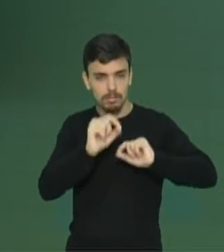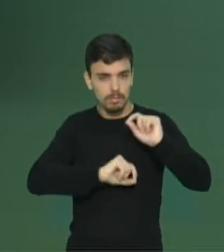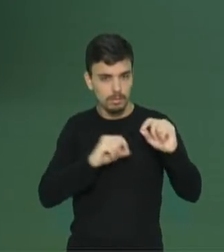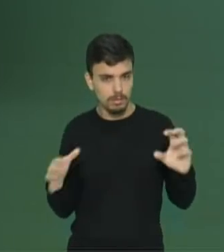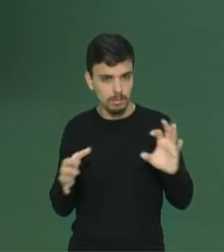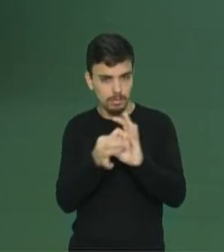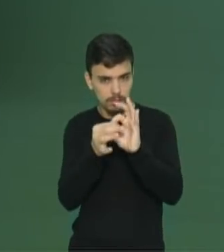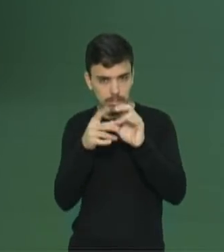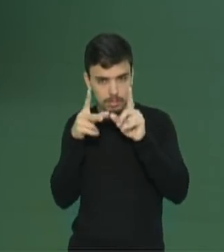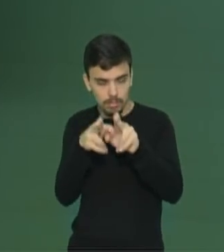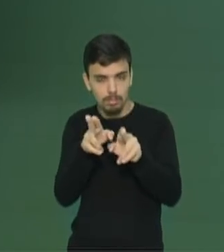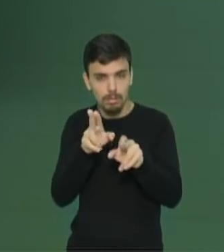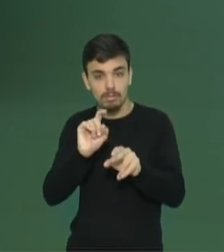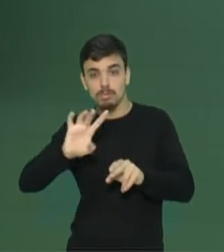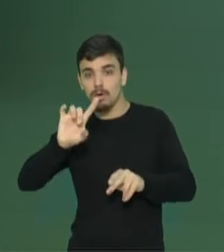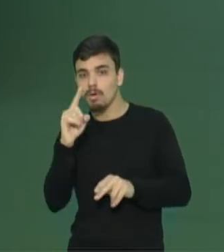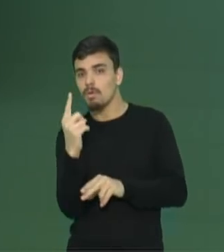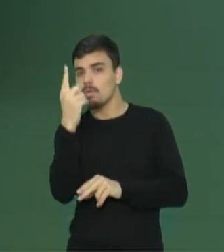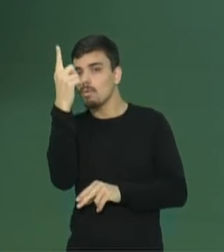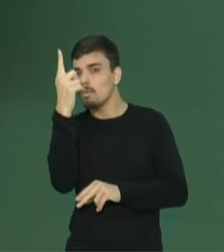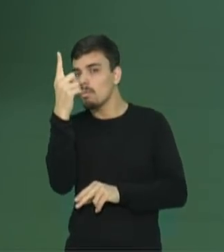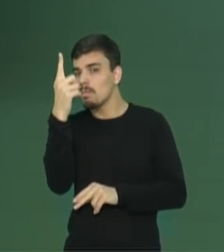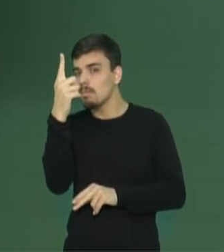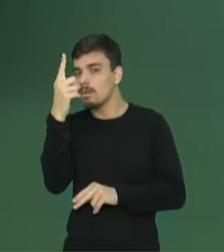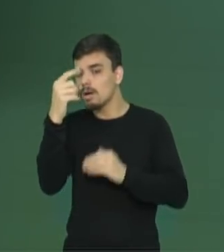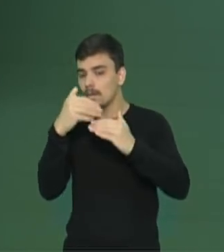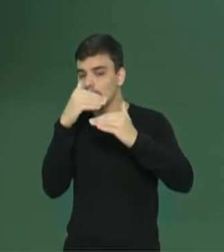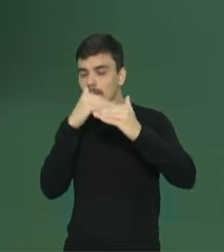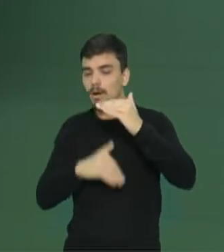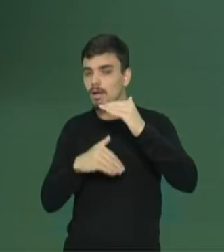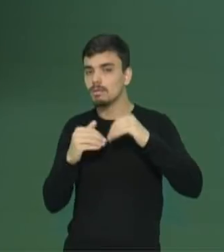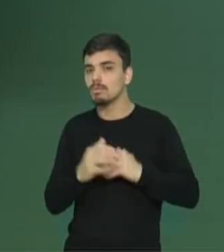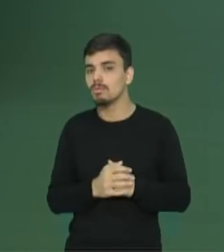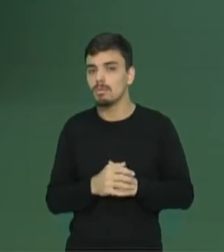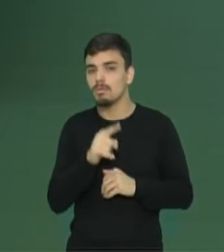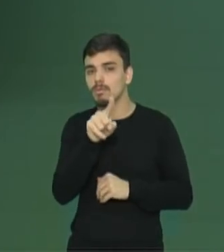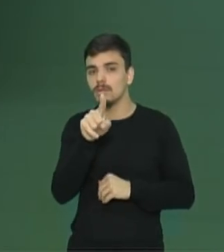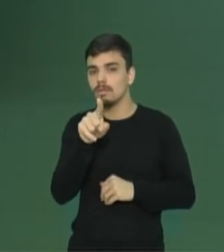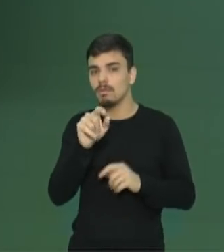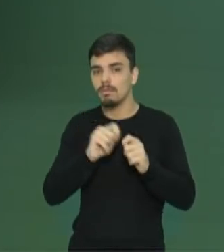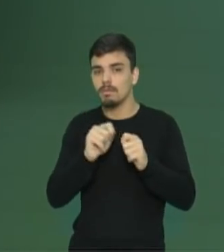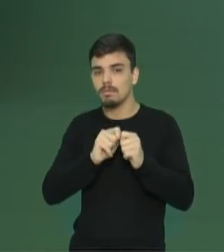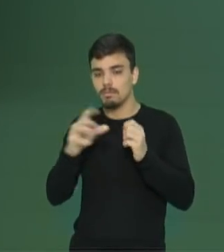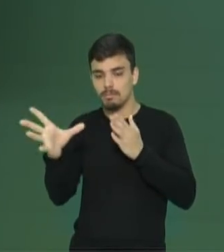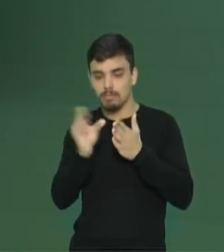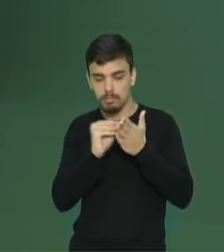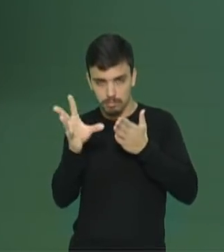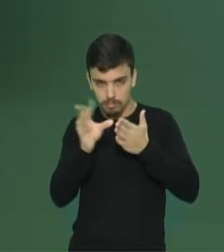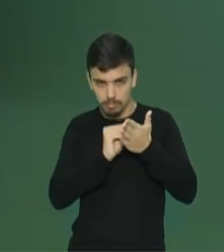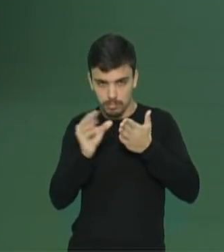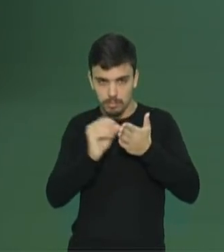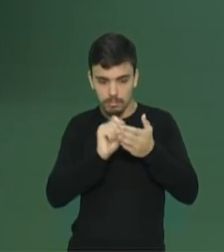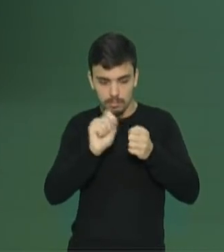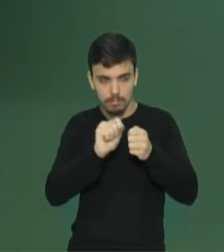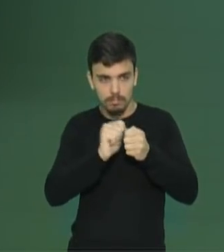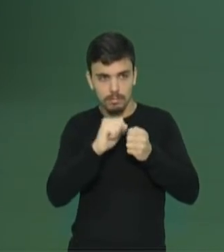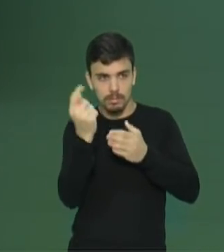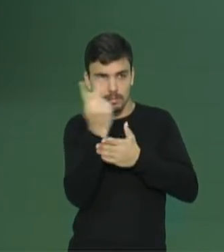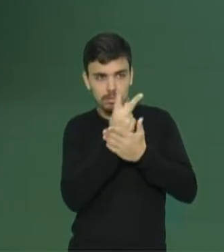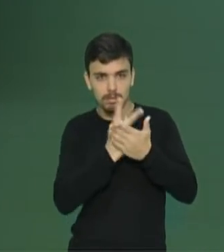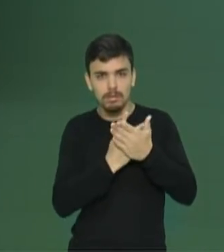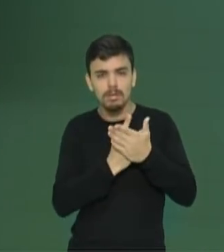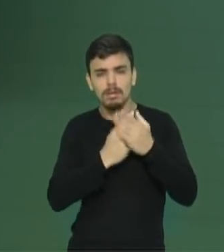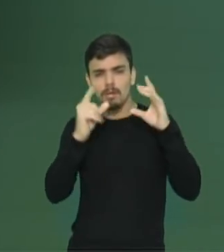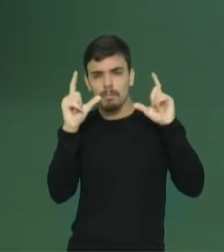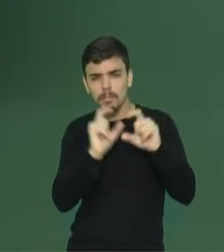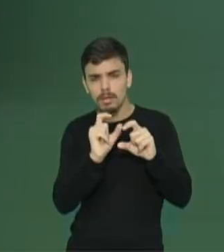comum, com exceção de uma das listadas abaixo. Você vai fazer o quê? Vai anotar, vai fazer um desenho mínimo disso.